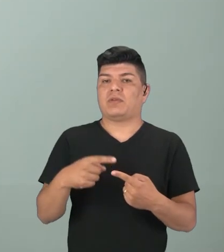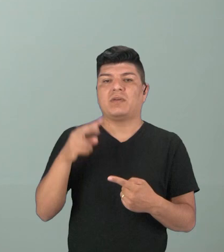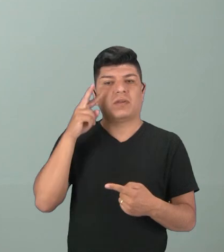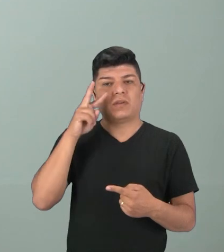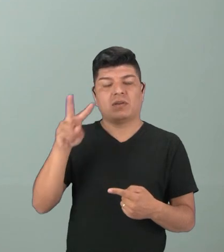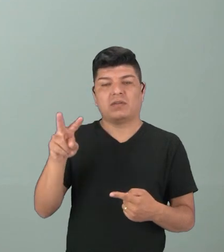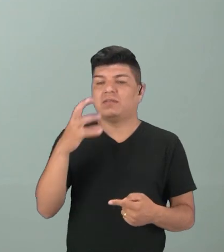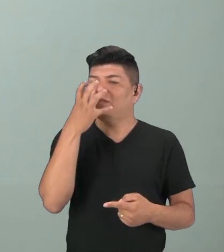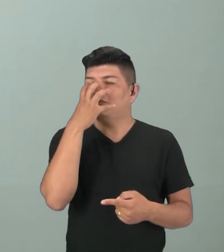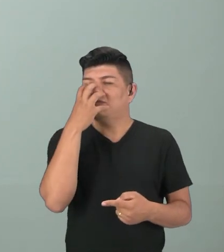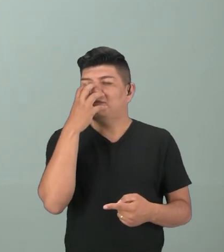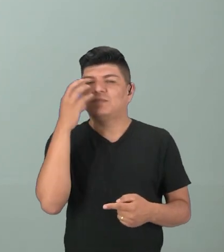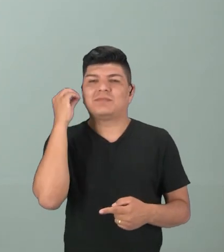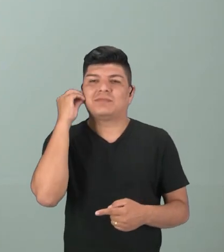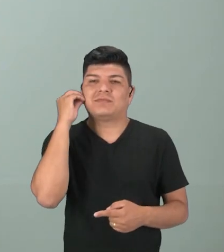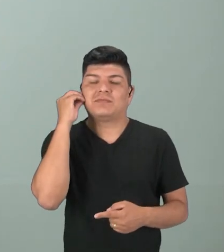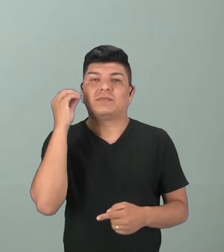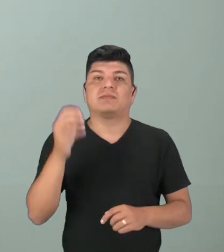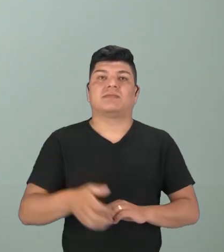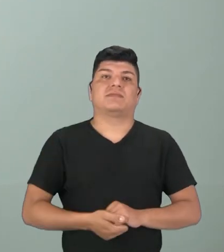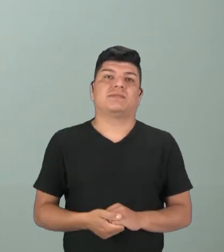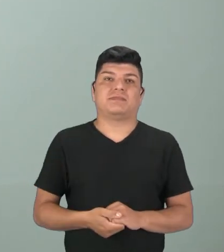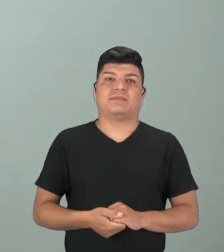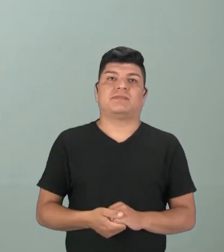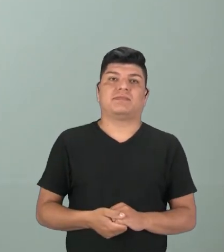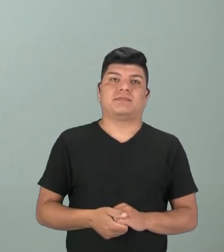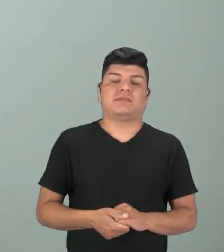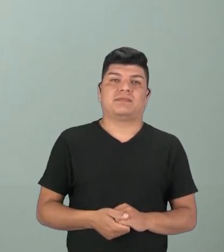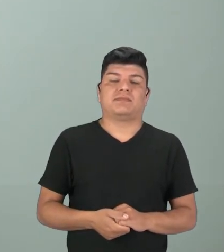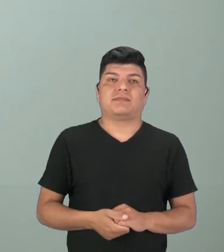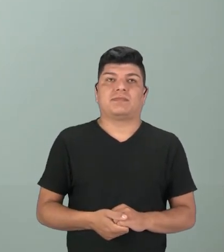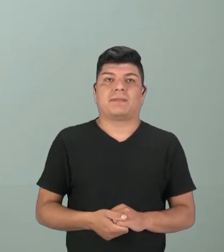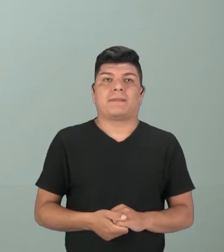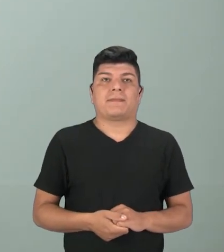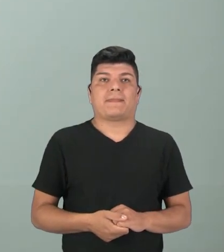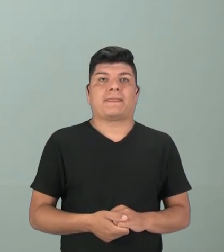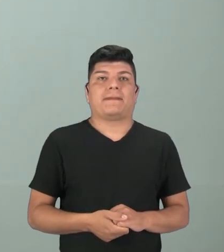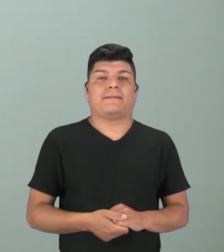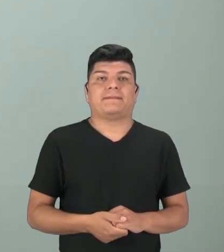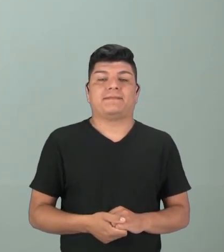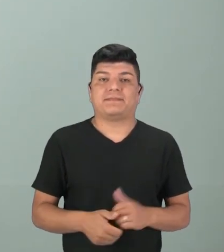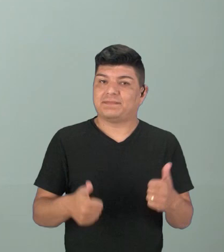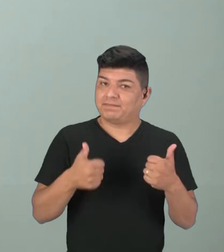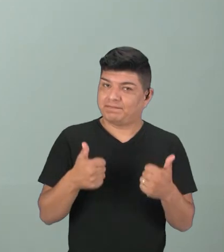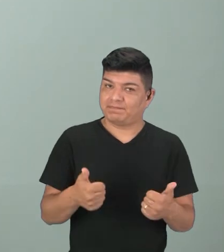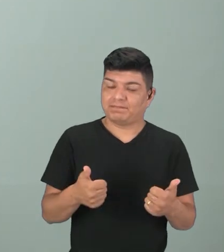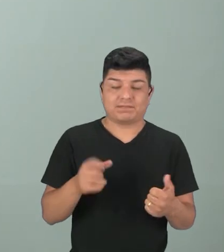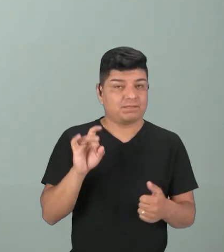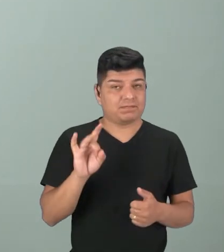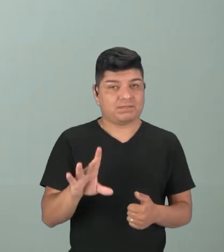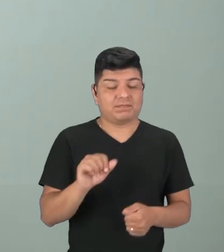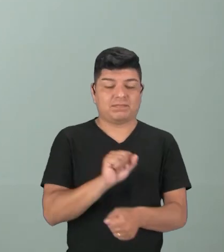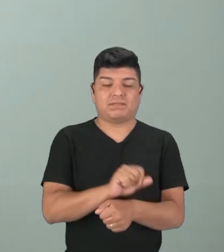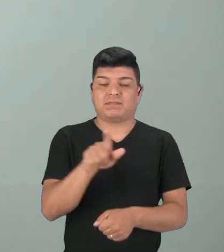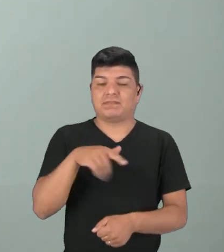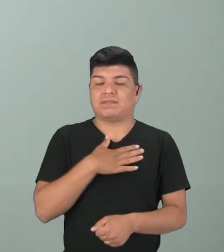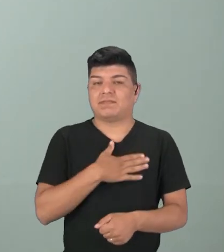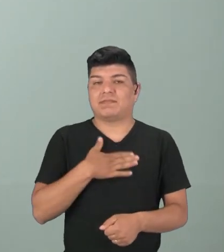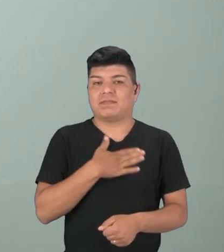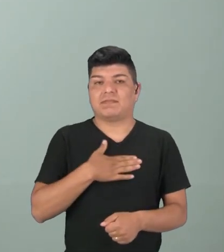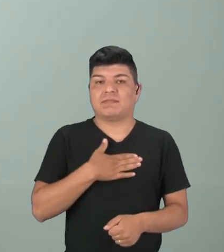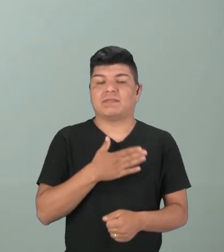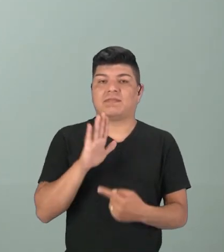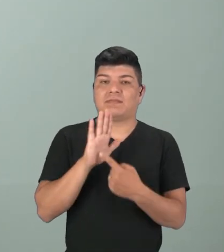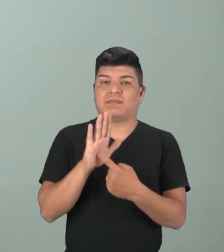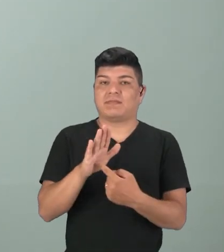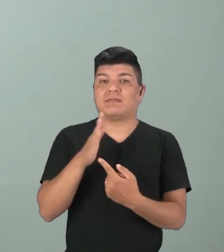cachorro fofinho. Então why para perguntas, because para resposta, ok? E é isso, pessoal. Espero que vocês tenham gostado. Quero